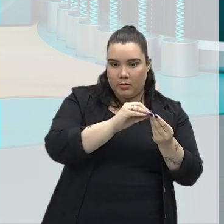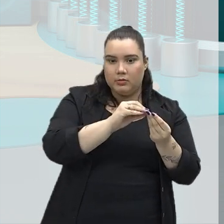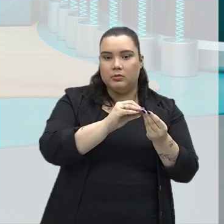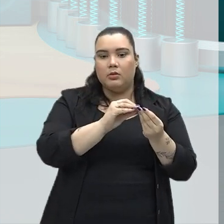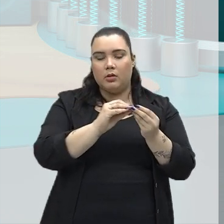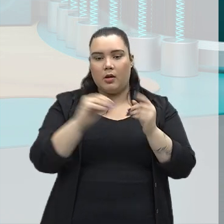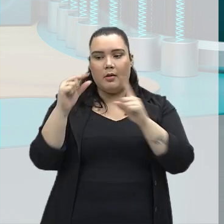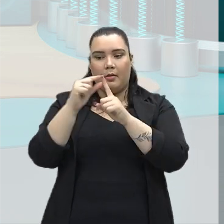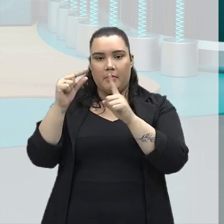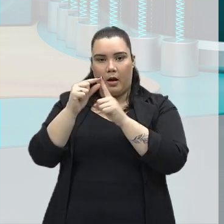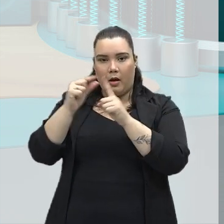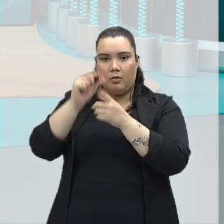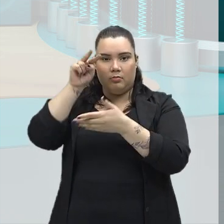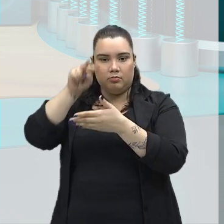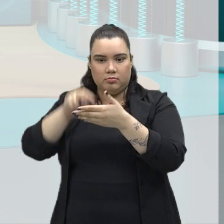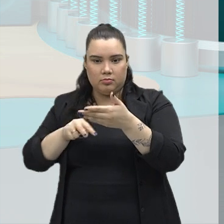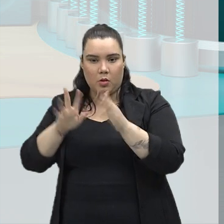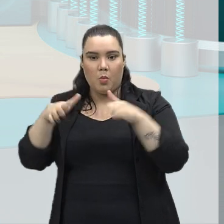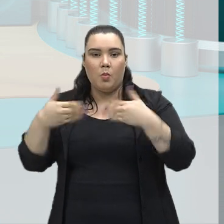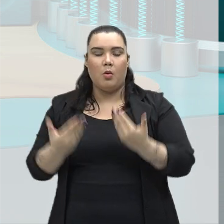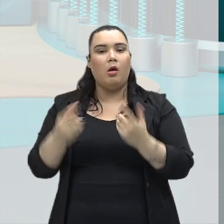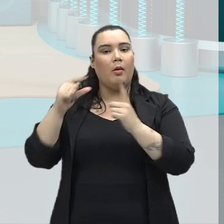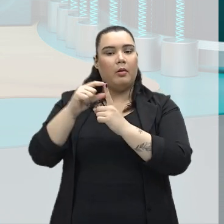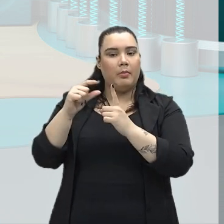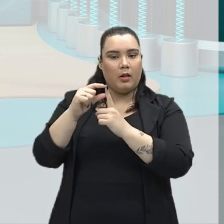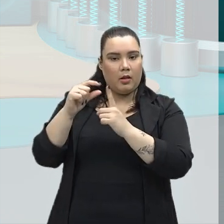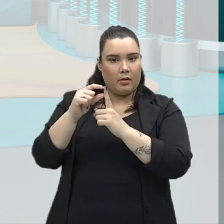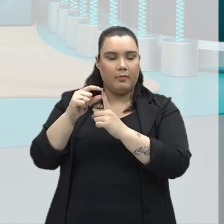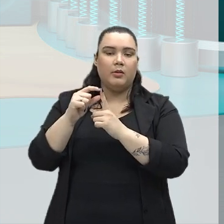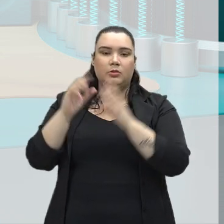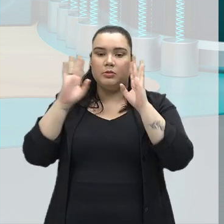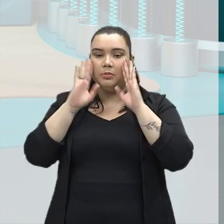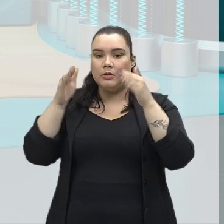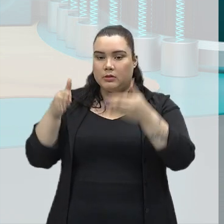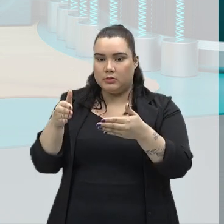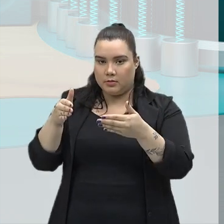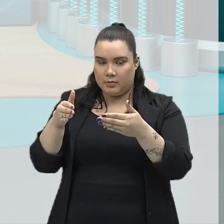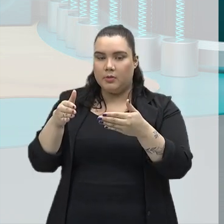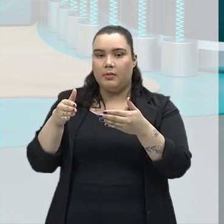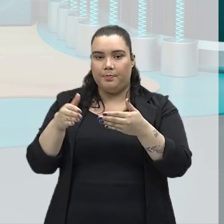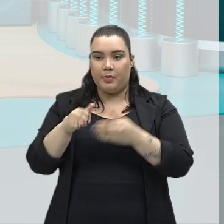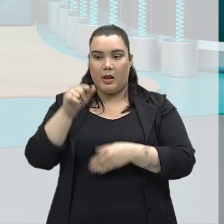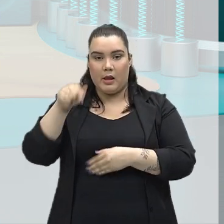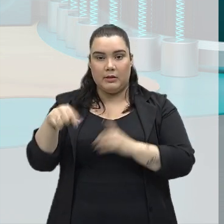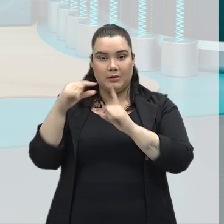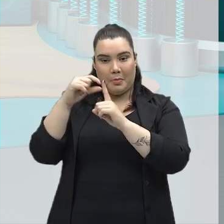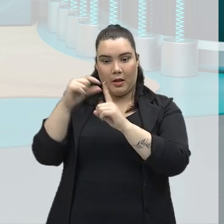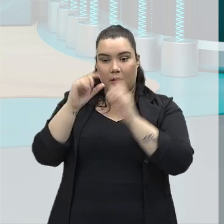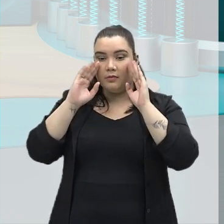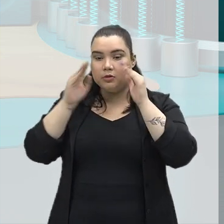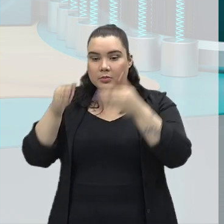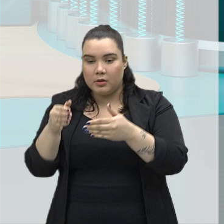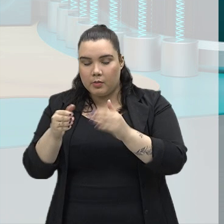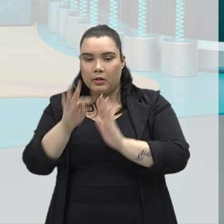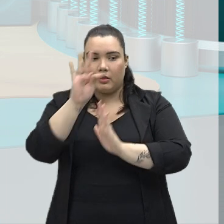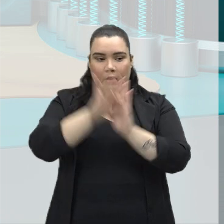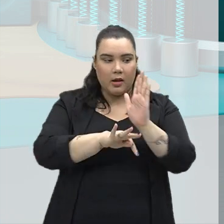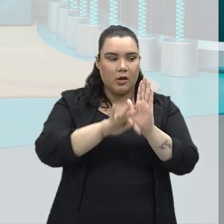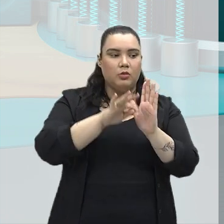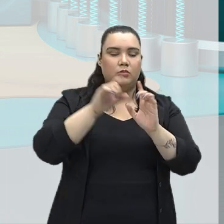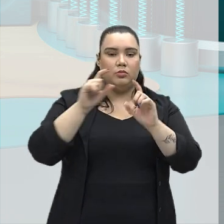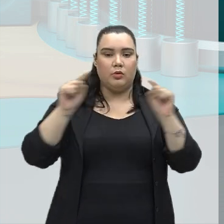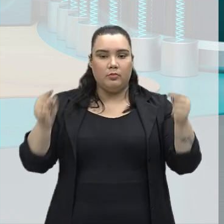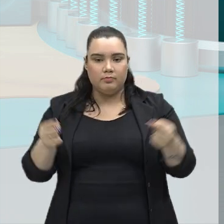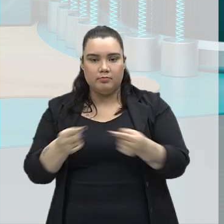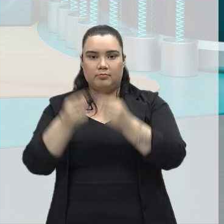a palavra-chave. Qual é a palavra-chave? Porque quando você souber qual é a palavra-chave, você corre para o texto em